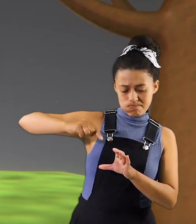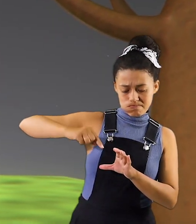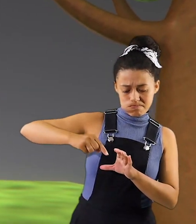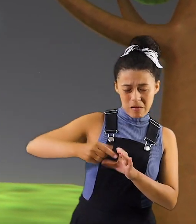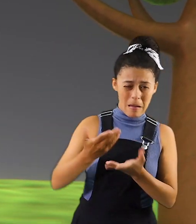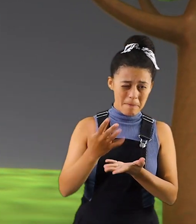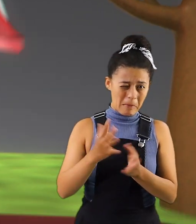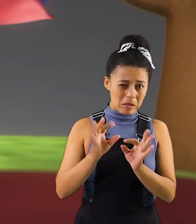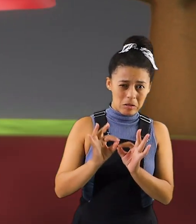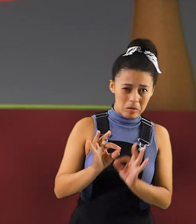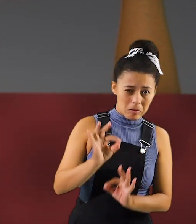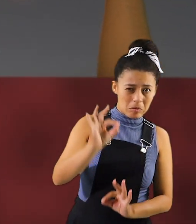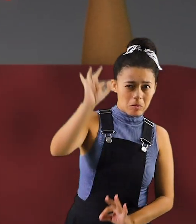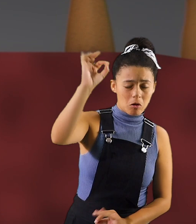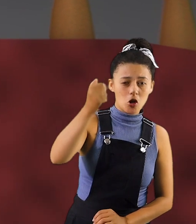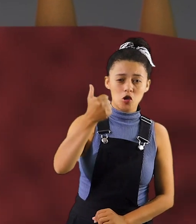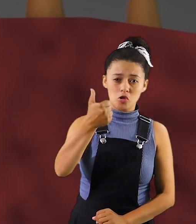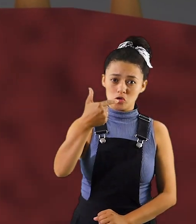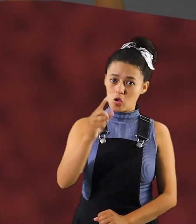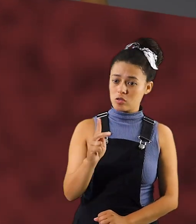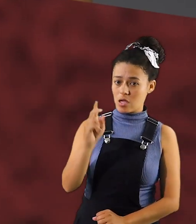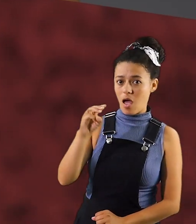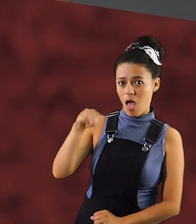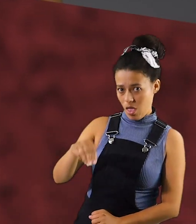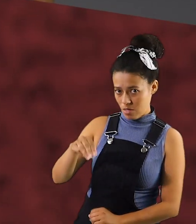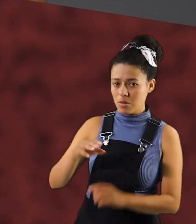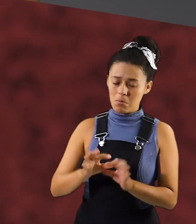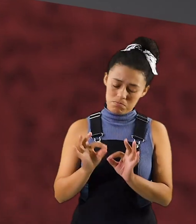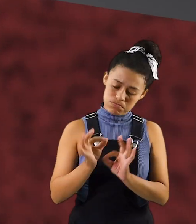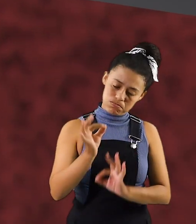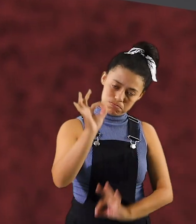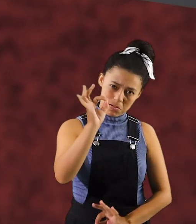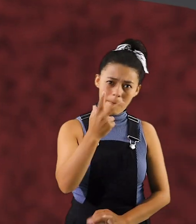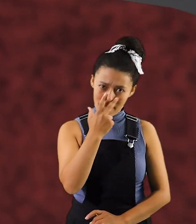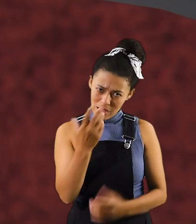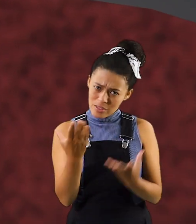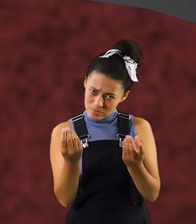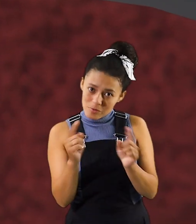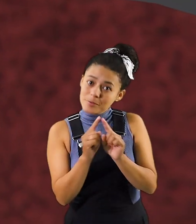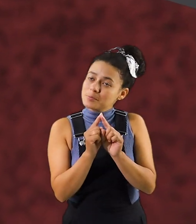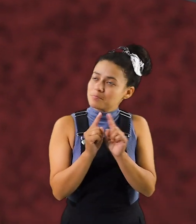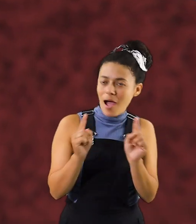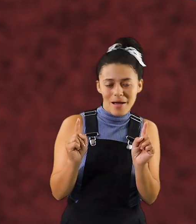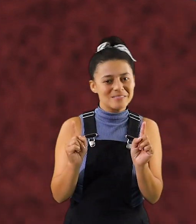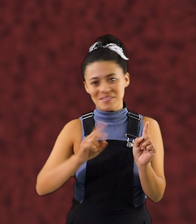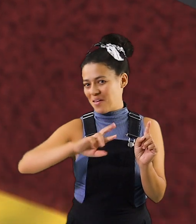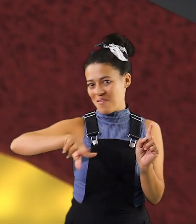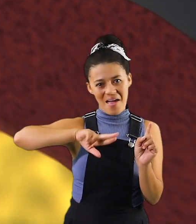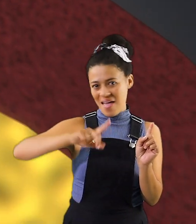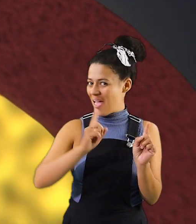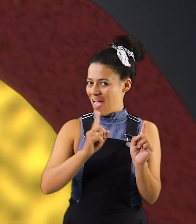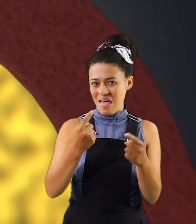quando os russos cavaram 12 quilômetros. Parece muito, né? Mas